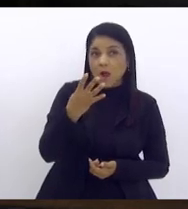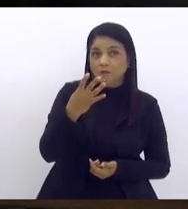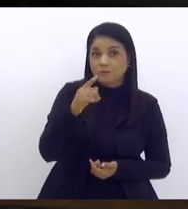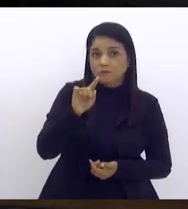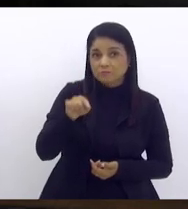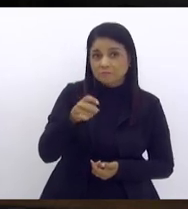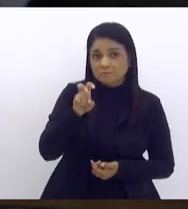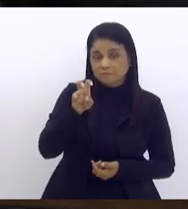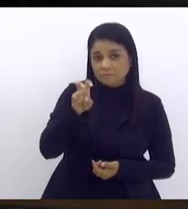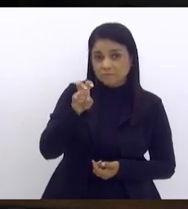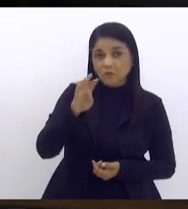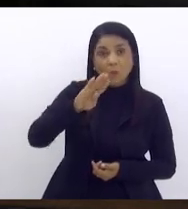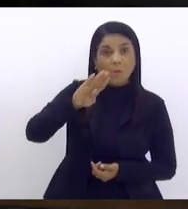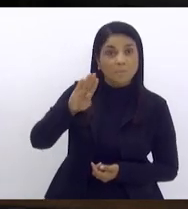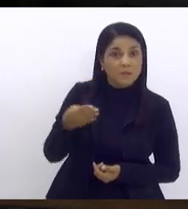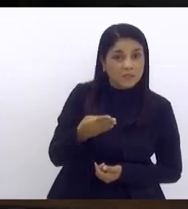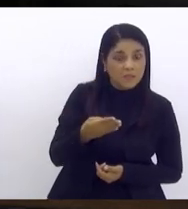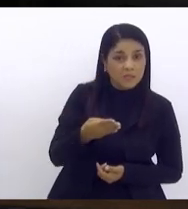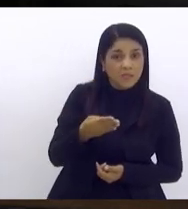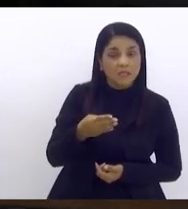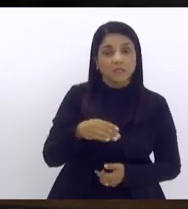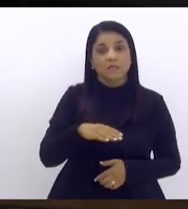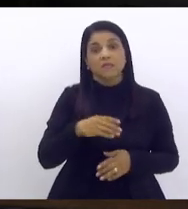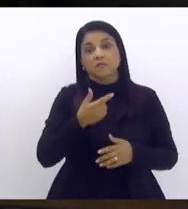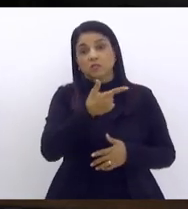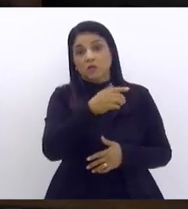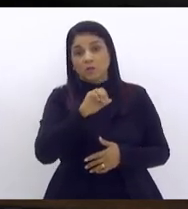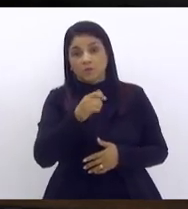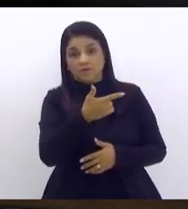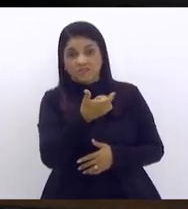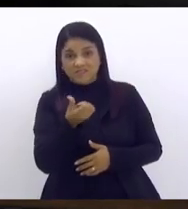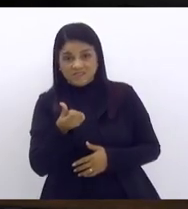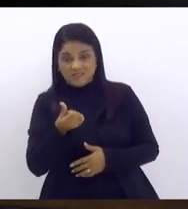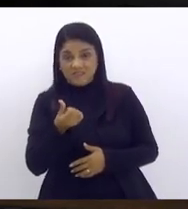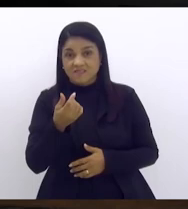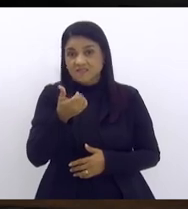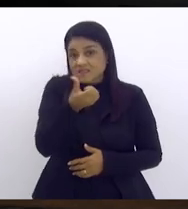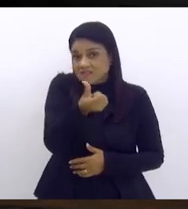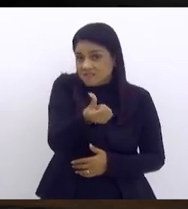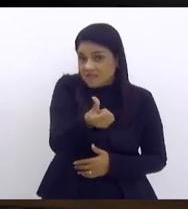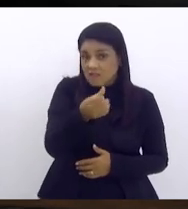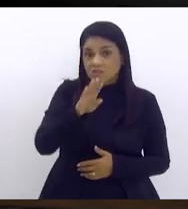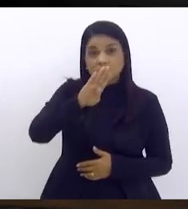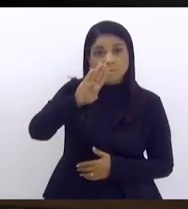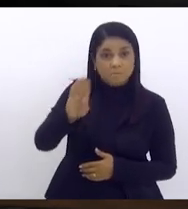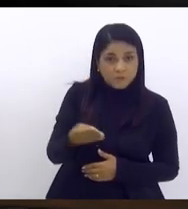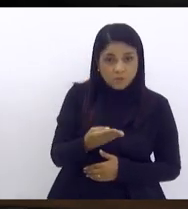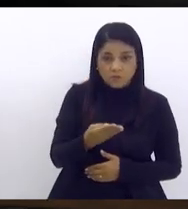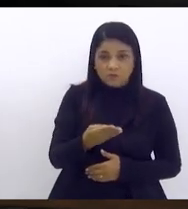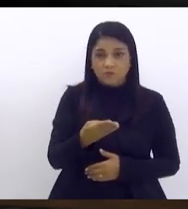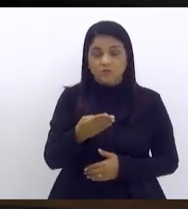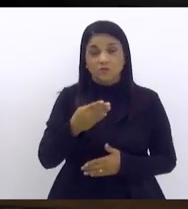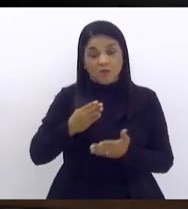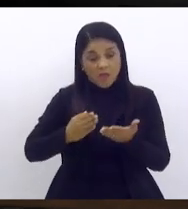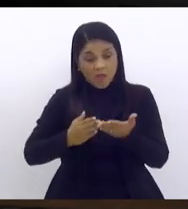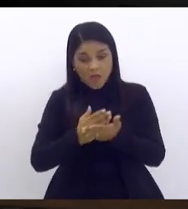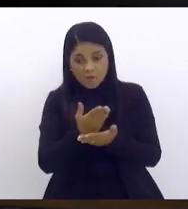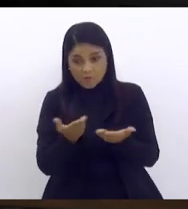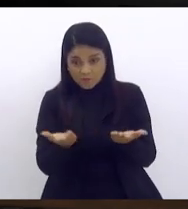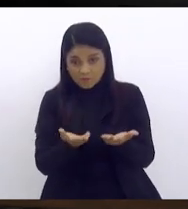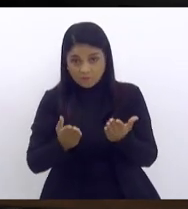e 6 bi em 2026. Nós estamos falando que nós aprovamos aqui, ou